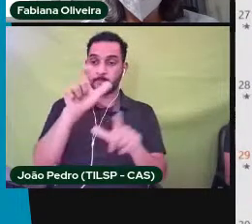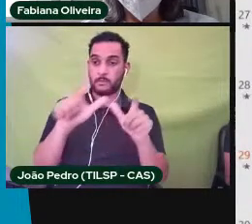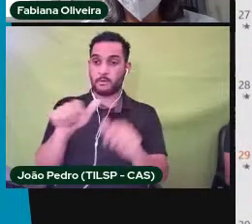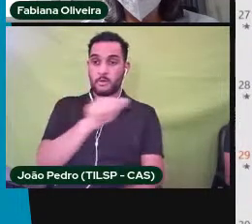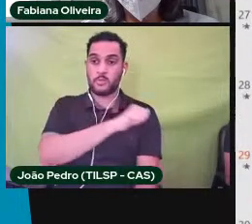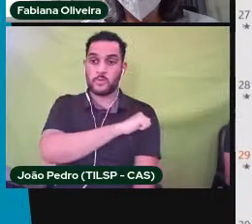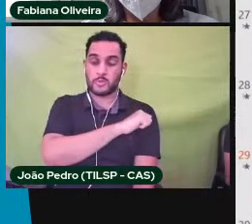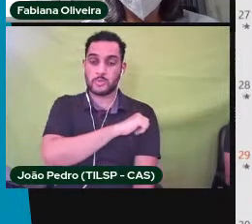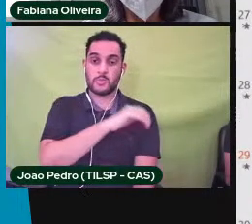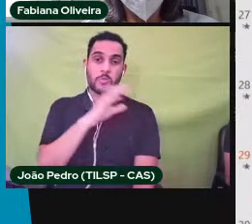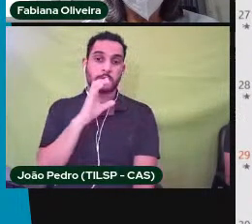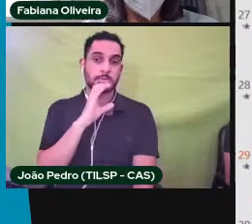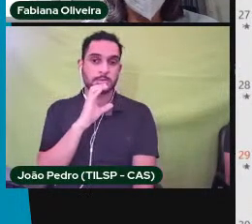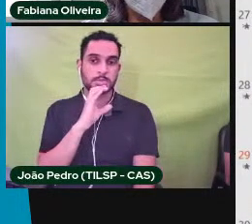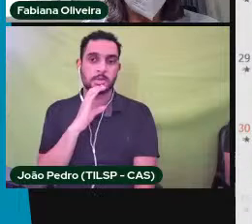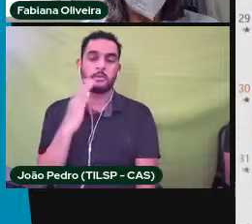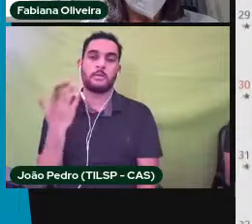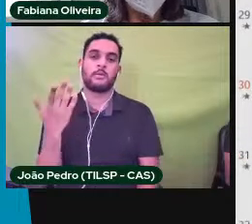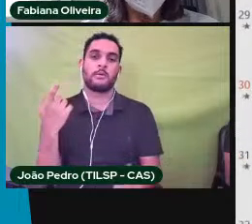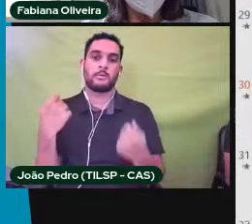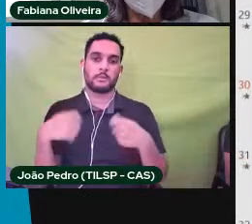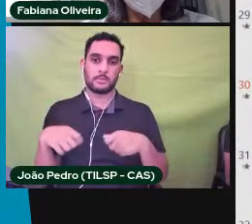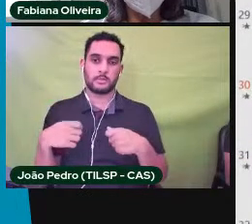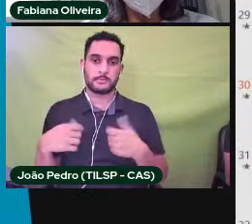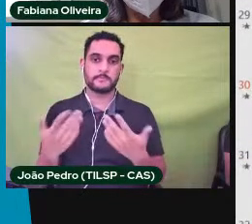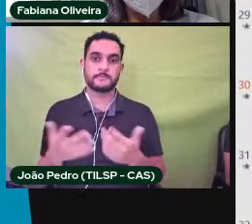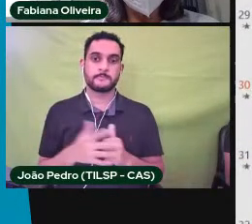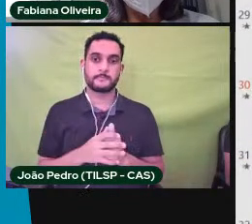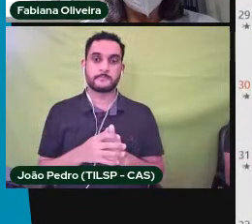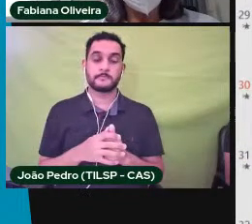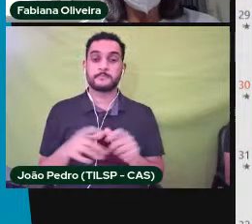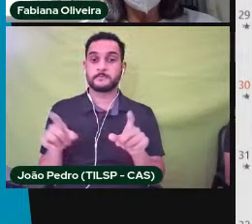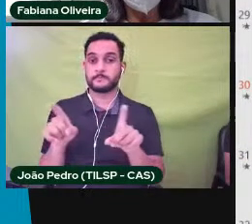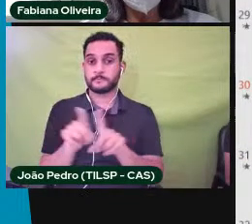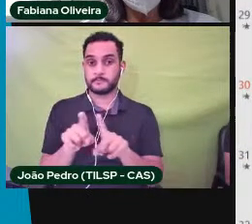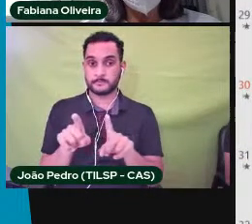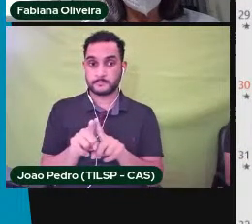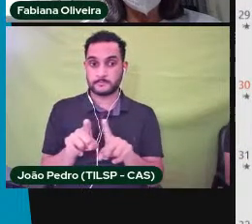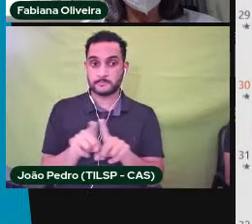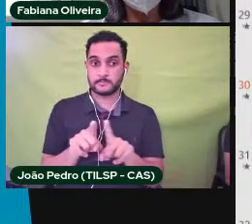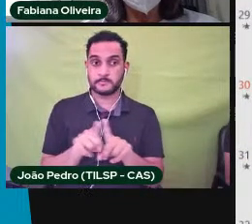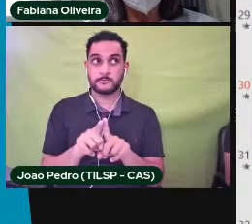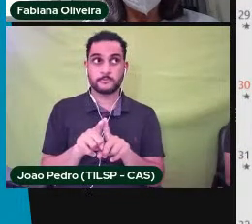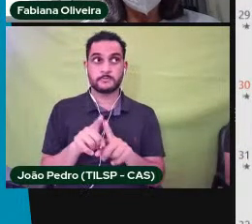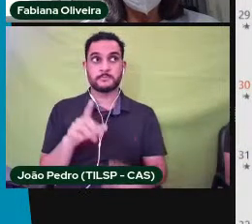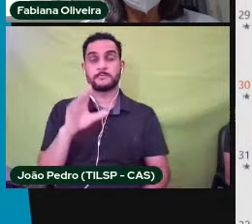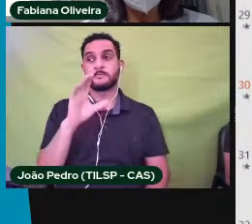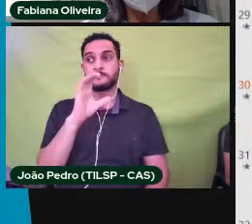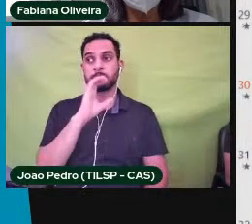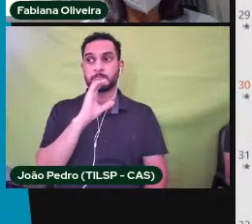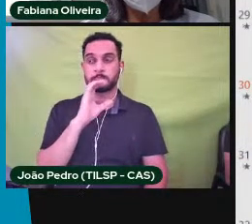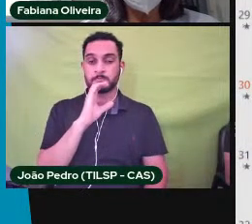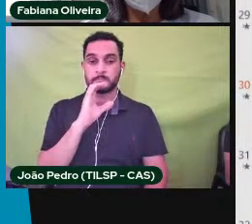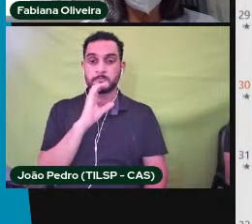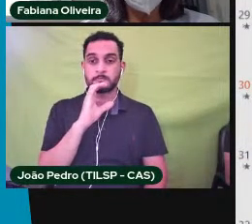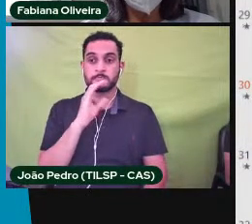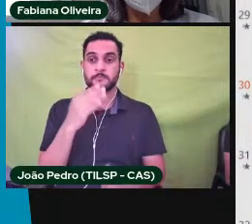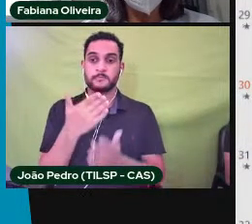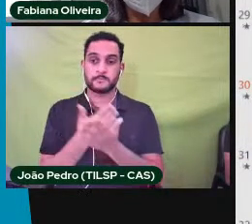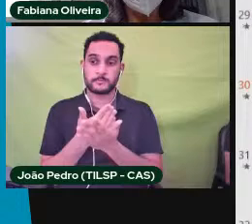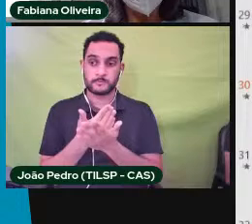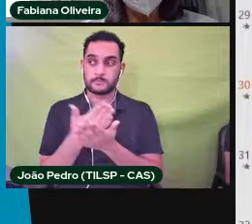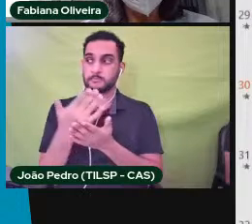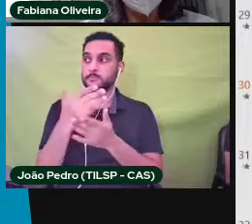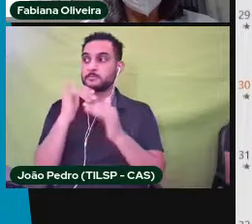trabalhamos e suas necessidades. E também, esse conhecimento, ele já começa